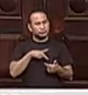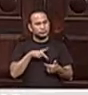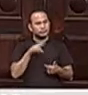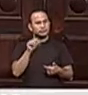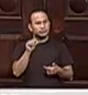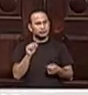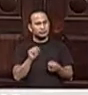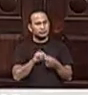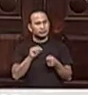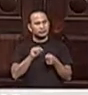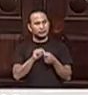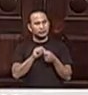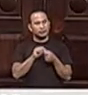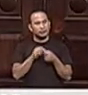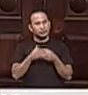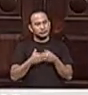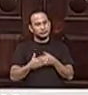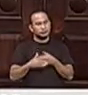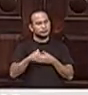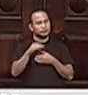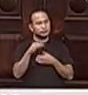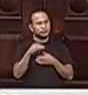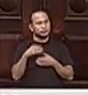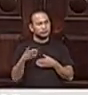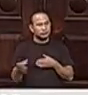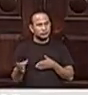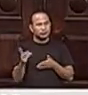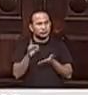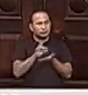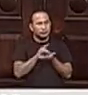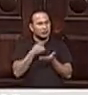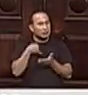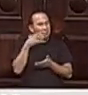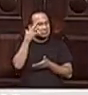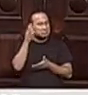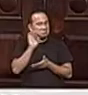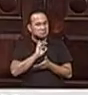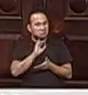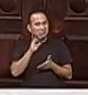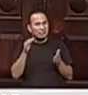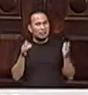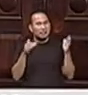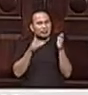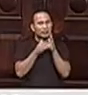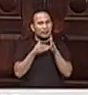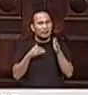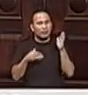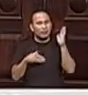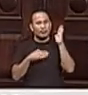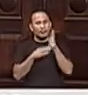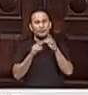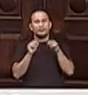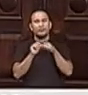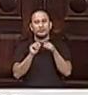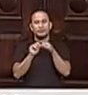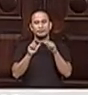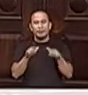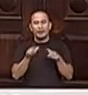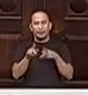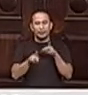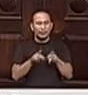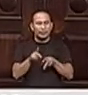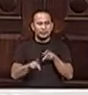credenciados a partir de doações, eu não sei até que ponto quem vai fazer a